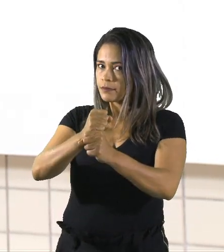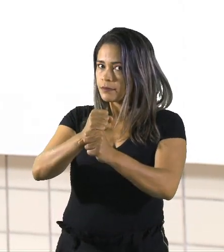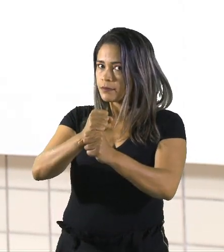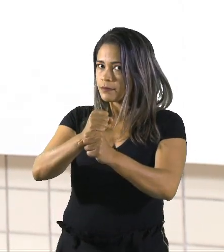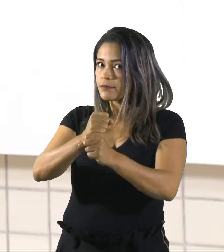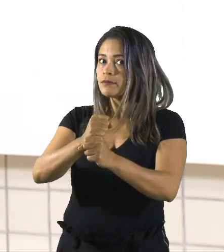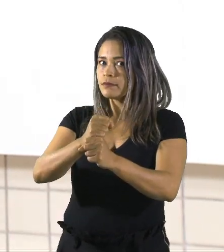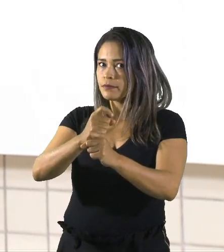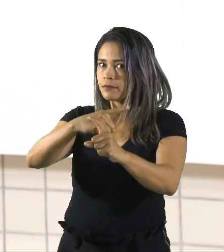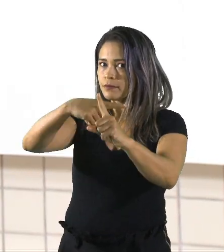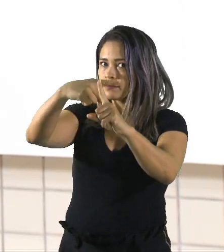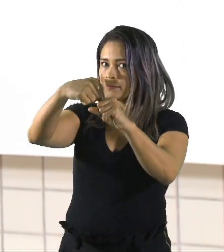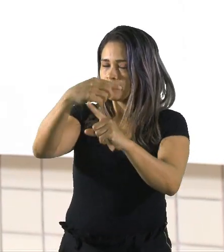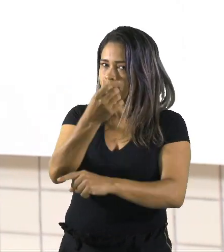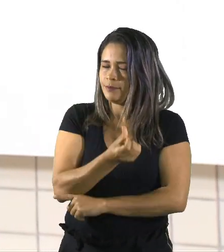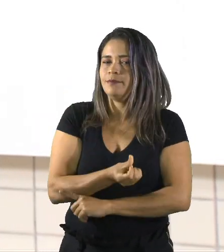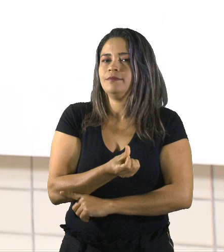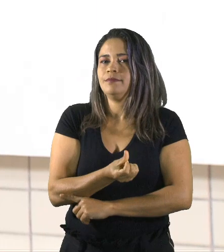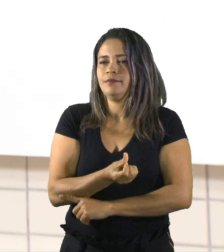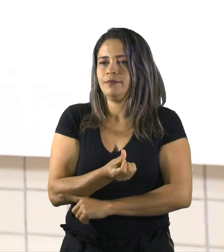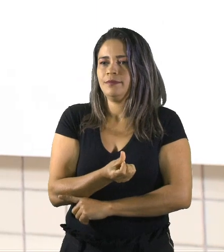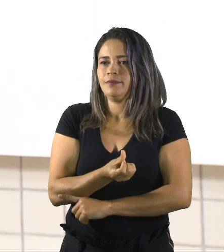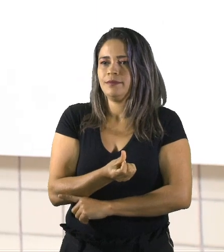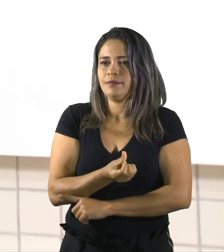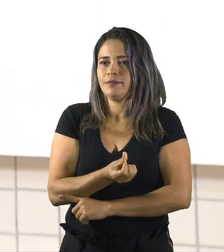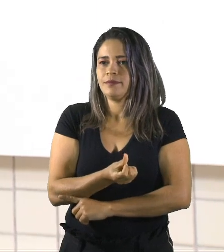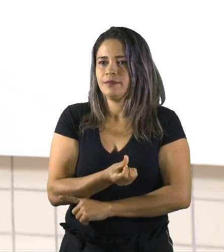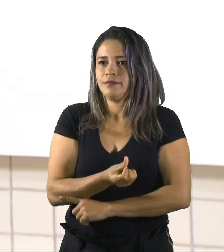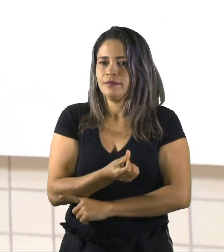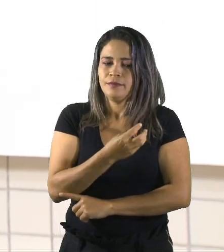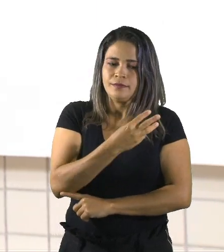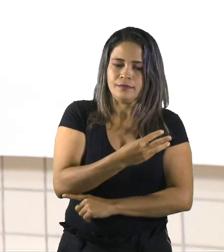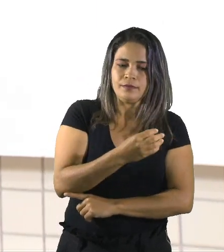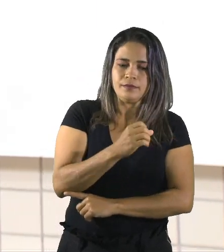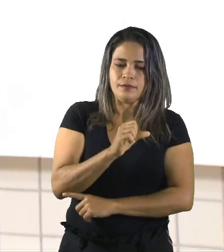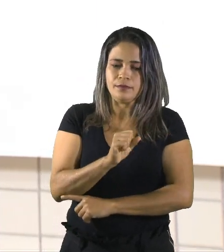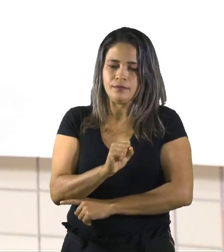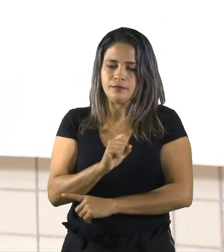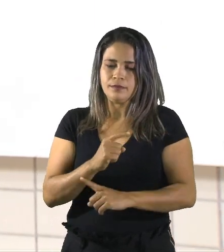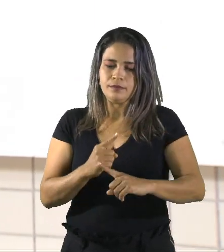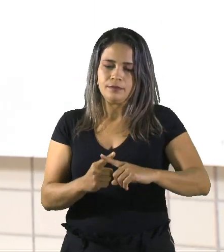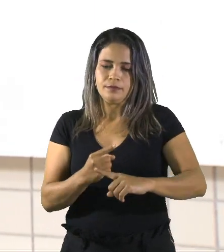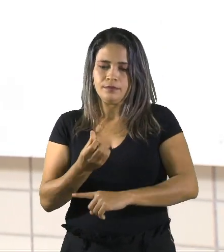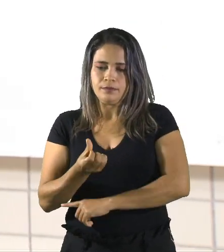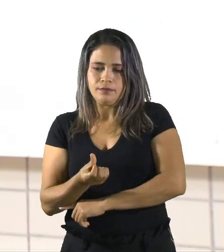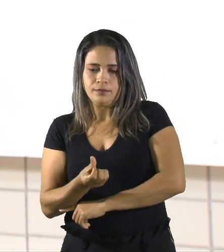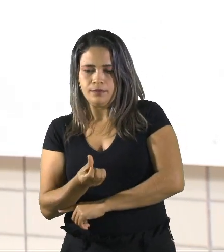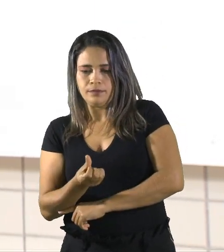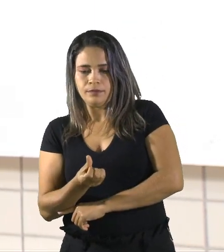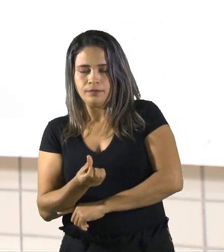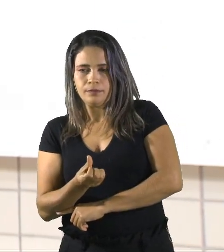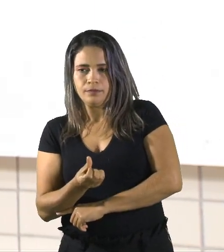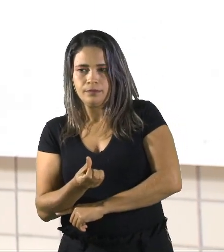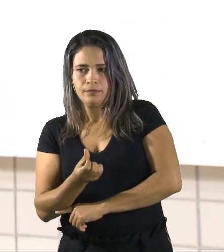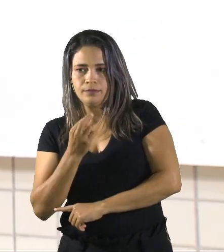6 unidades. Então, 38 mais 6 são